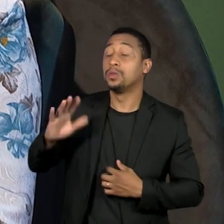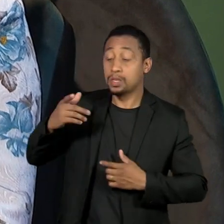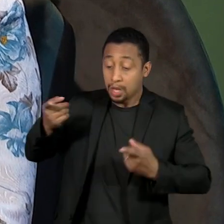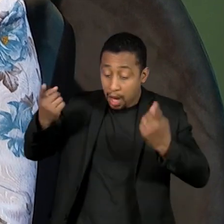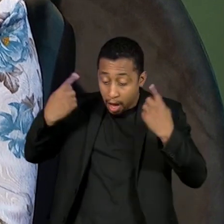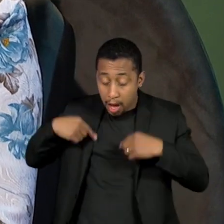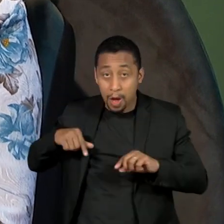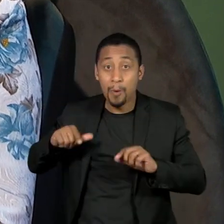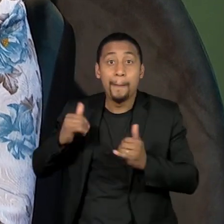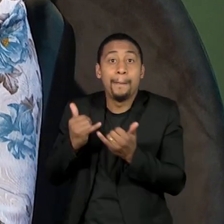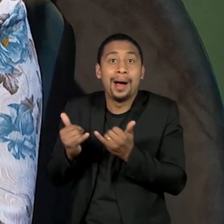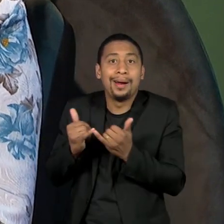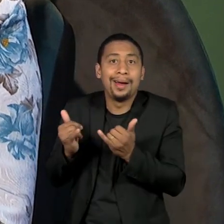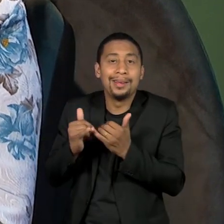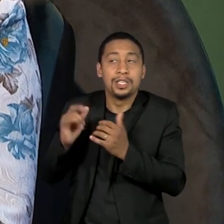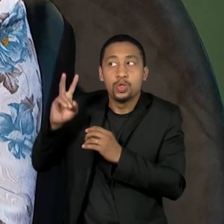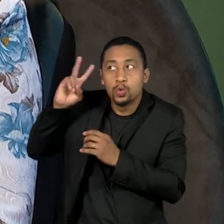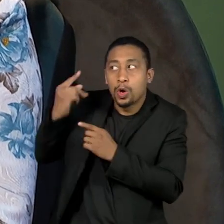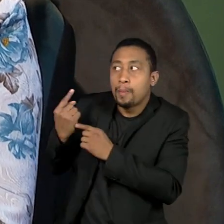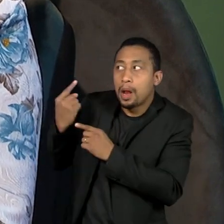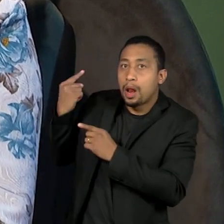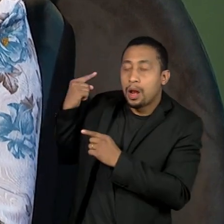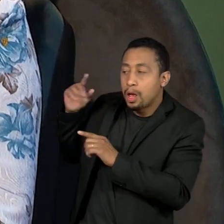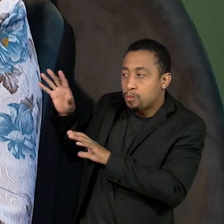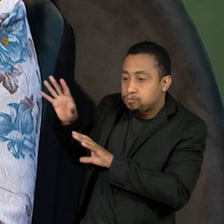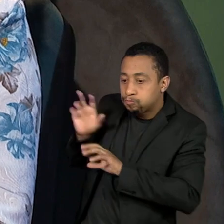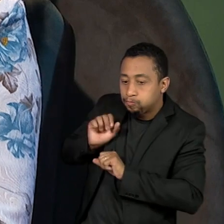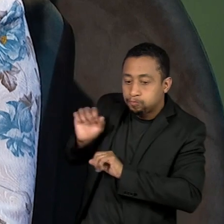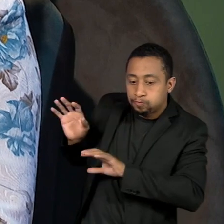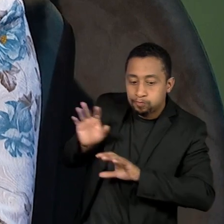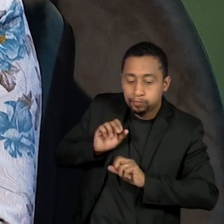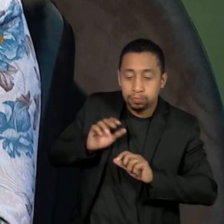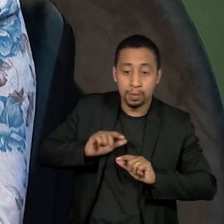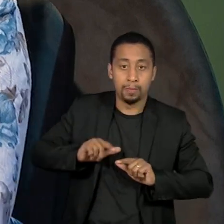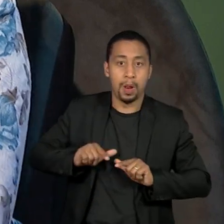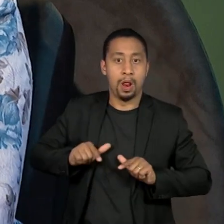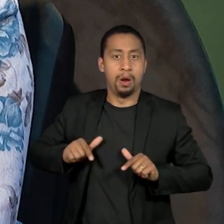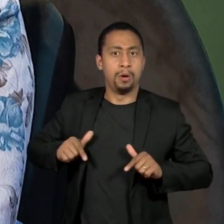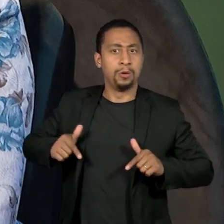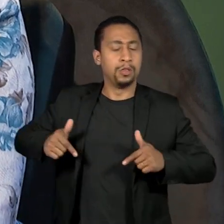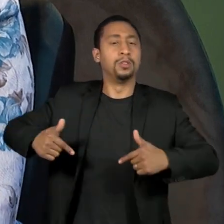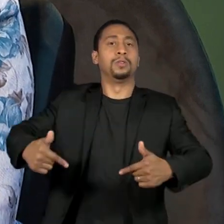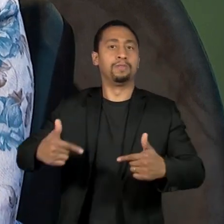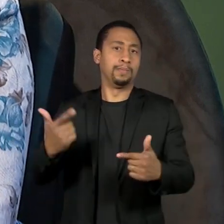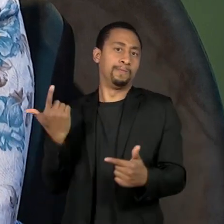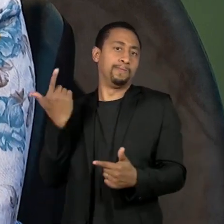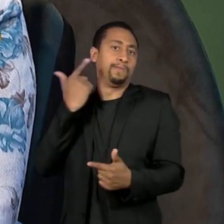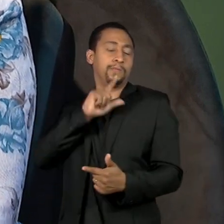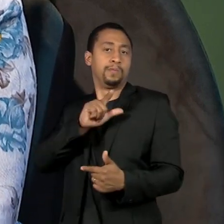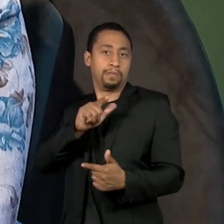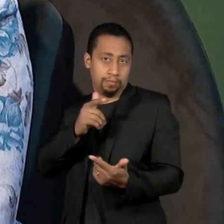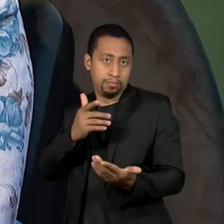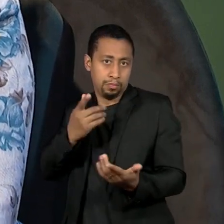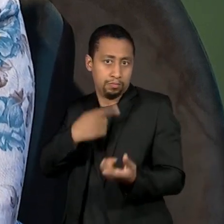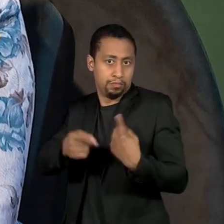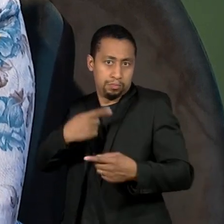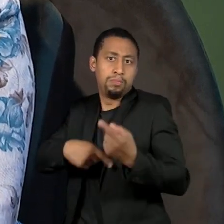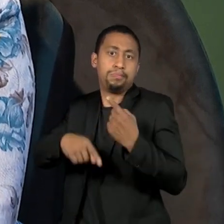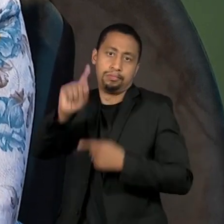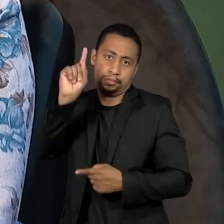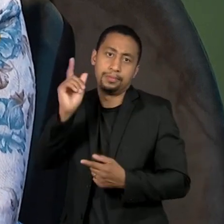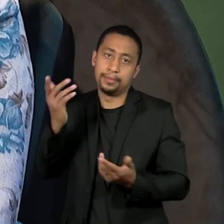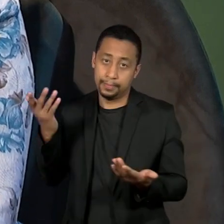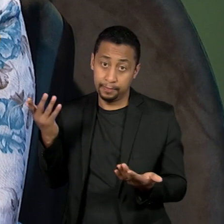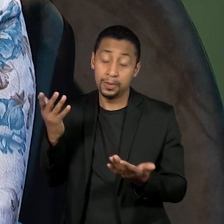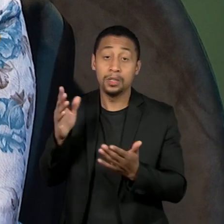nós. Ancestralidade clama para acendermos a chama. Eu acho que a gente já tem um material muito significativo,